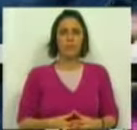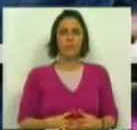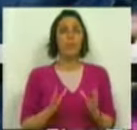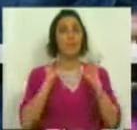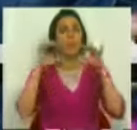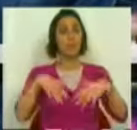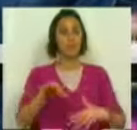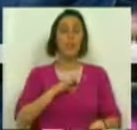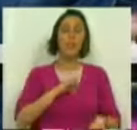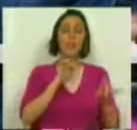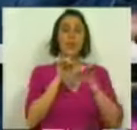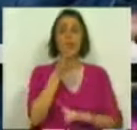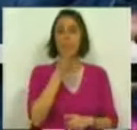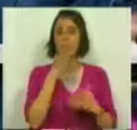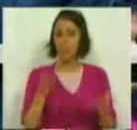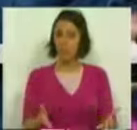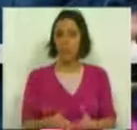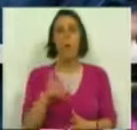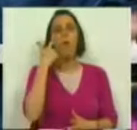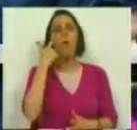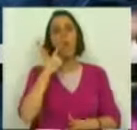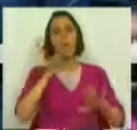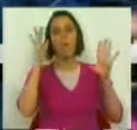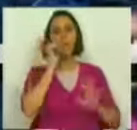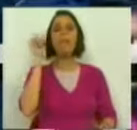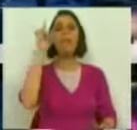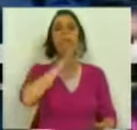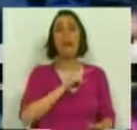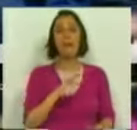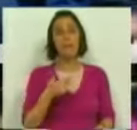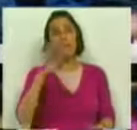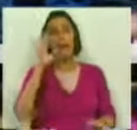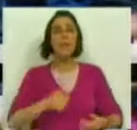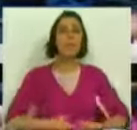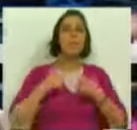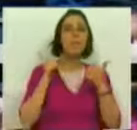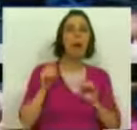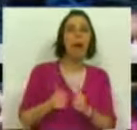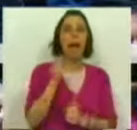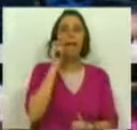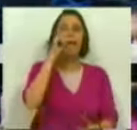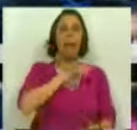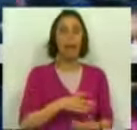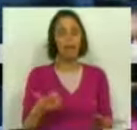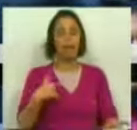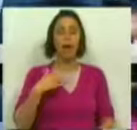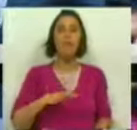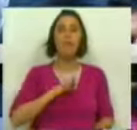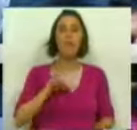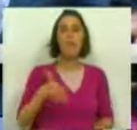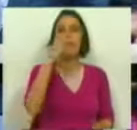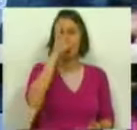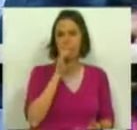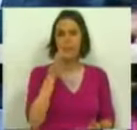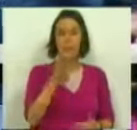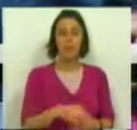No final, senhoras e senhores deputados, veremos quem está mais e melhor acompanhado. Queria, Sr.